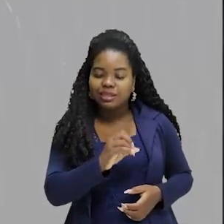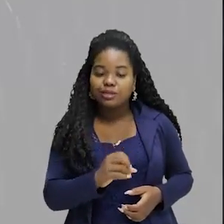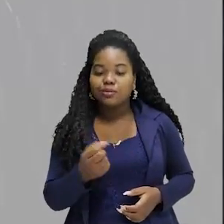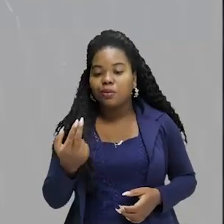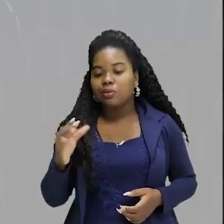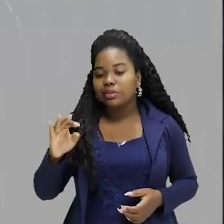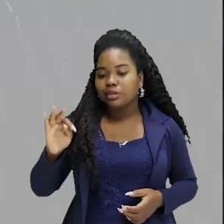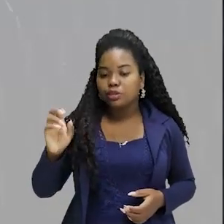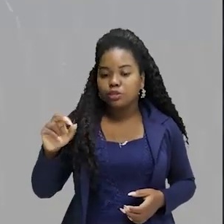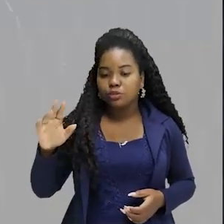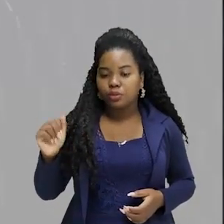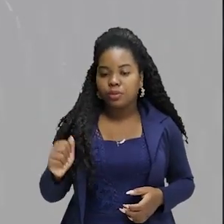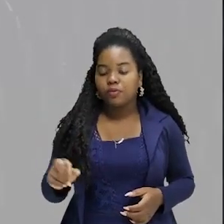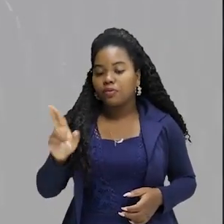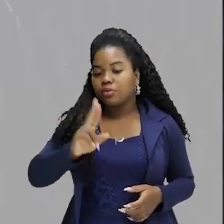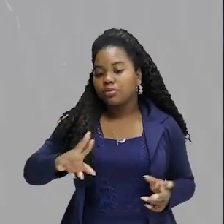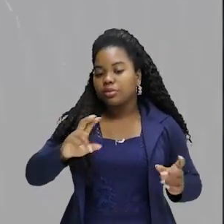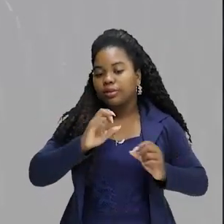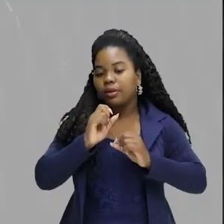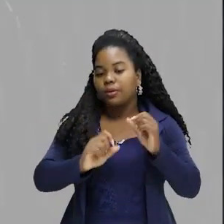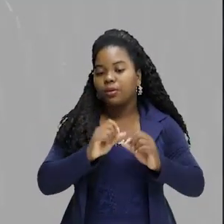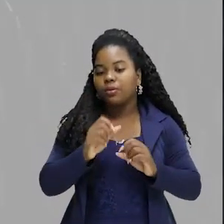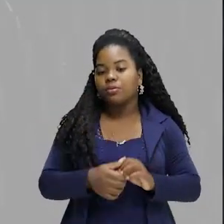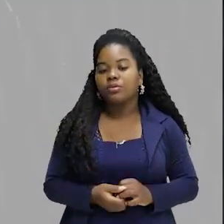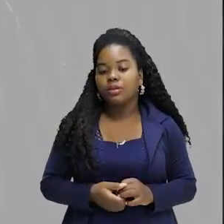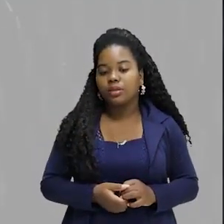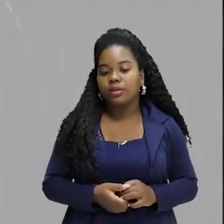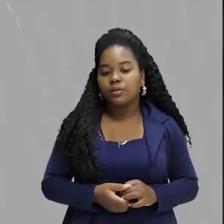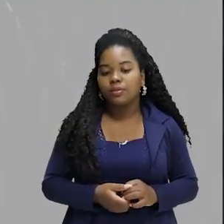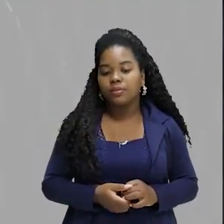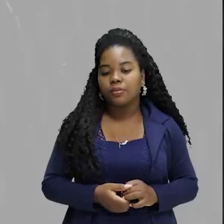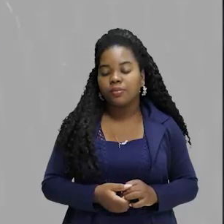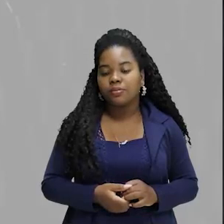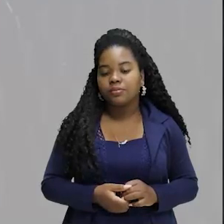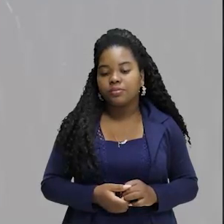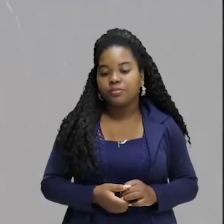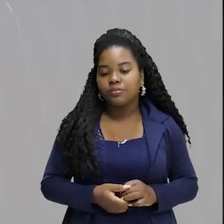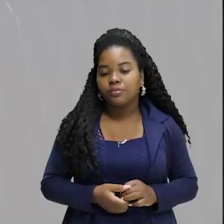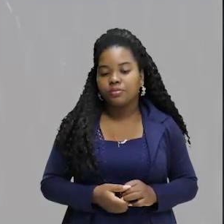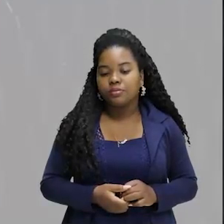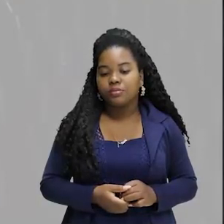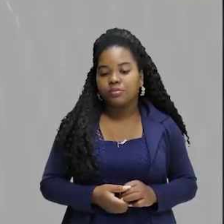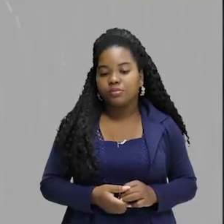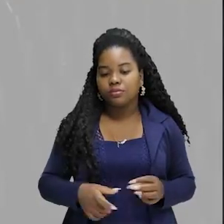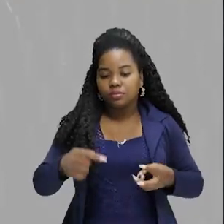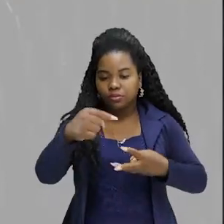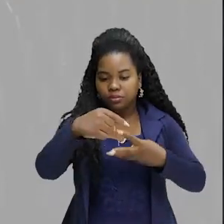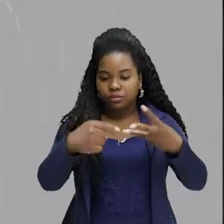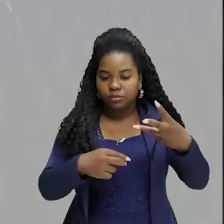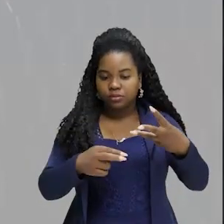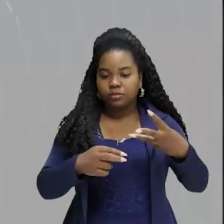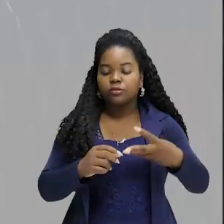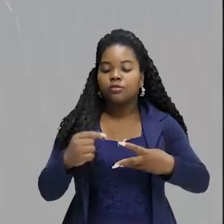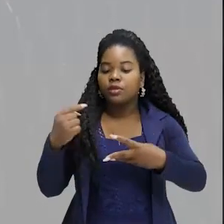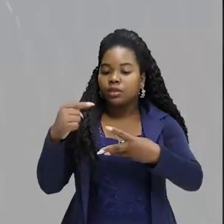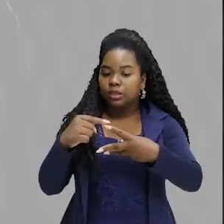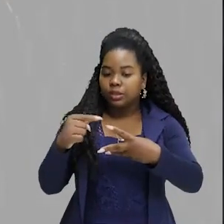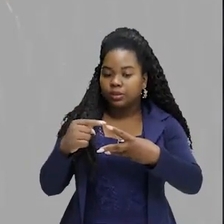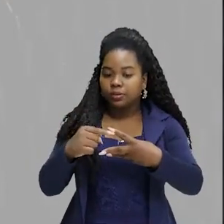cetona? Eu vou utilizar um desses reagentes ou reativos para diferenciar, porque